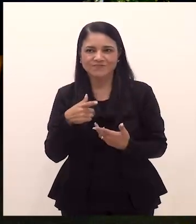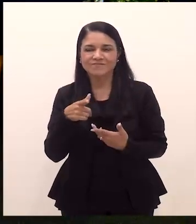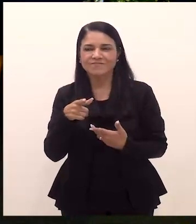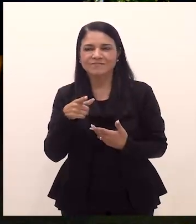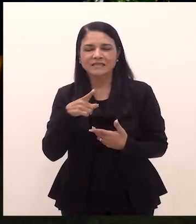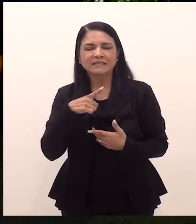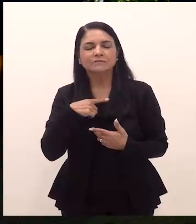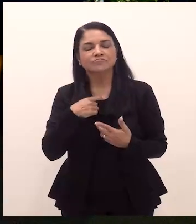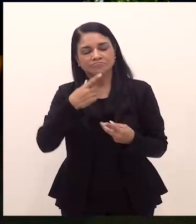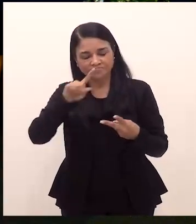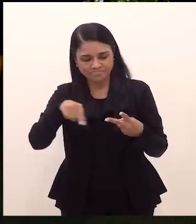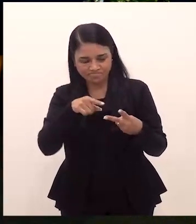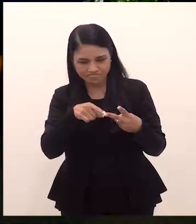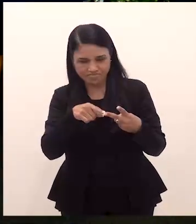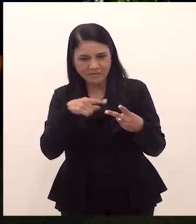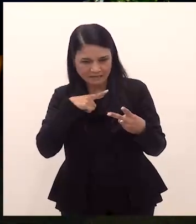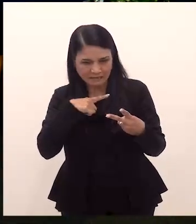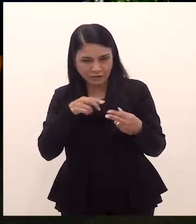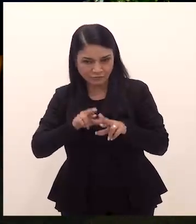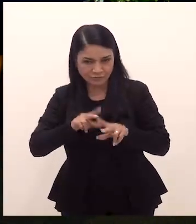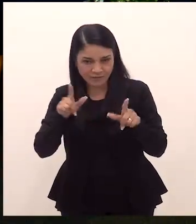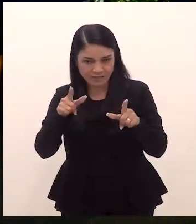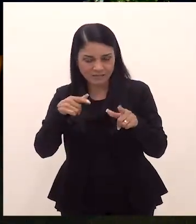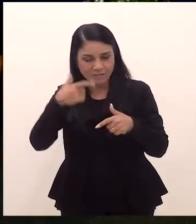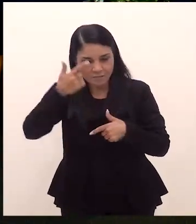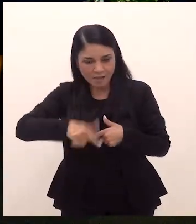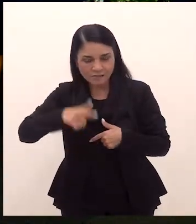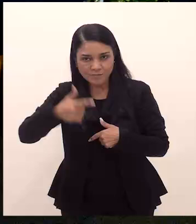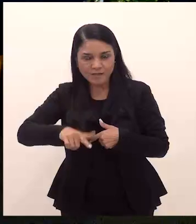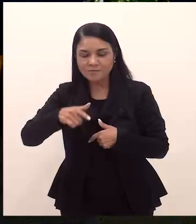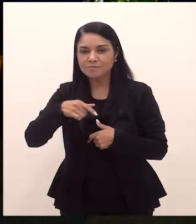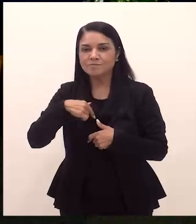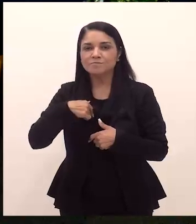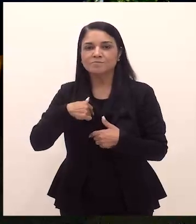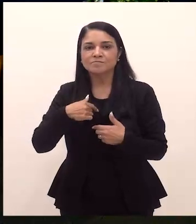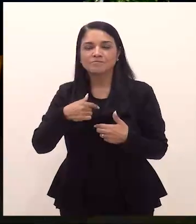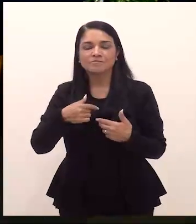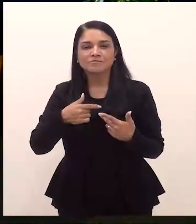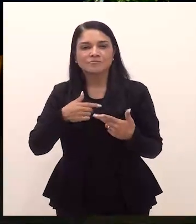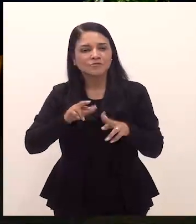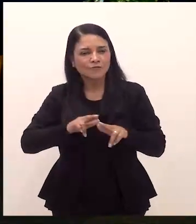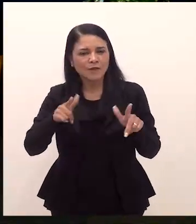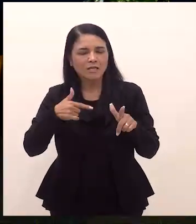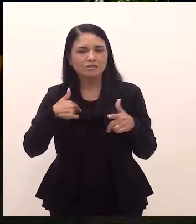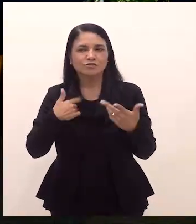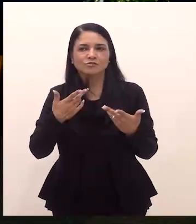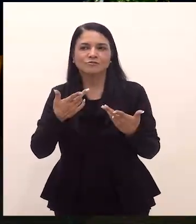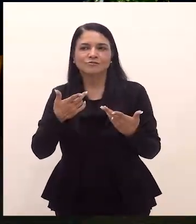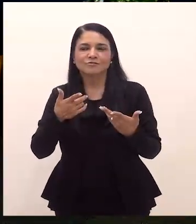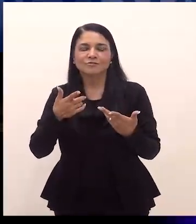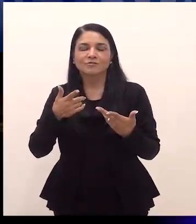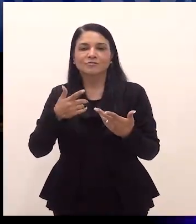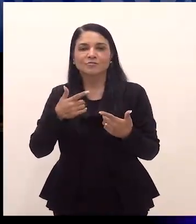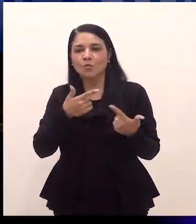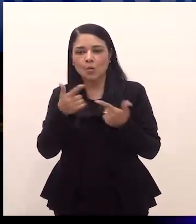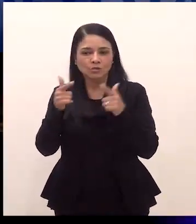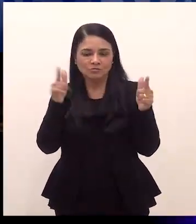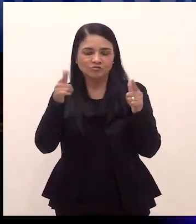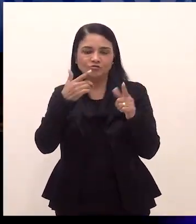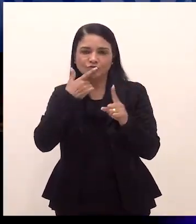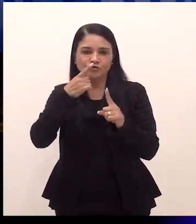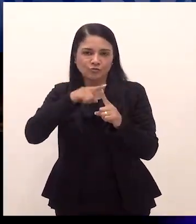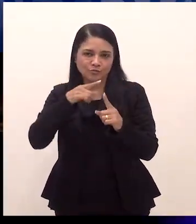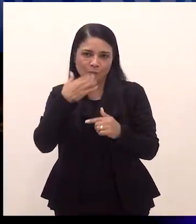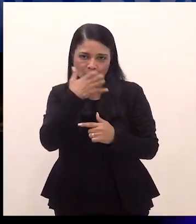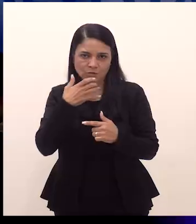saber, tem que ter algum diferencial para conseguir tocar com tanta gente de estilos tão diferentes? Olha, respondendo a sua